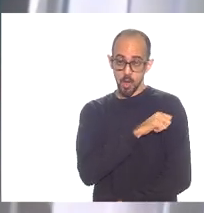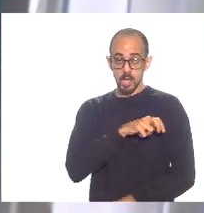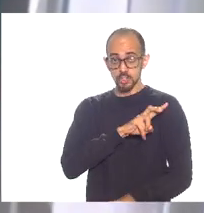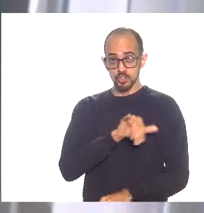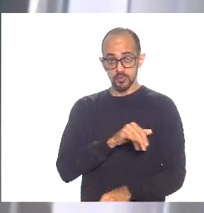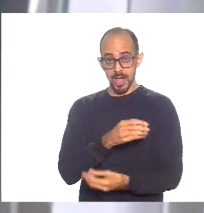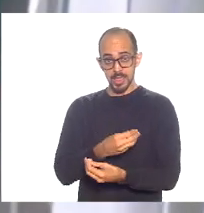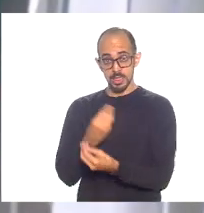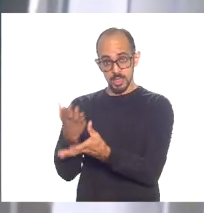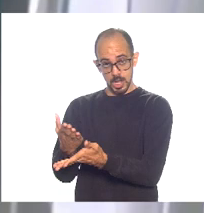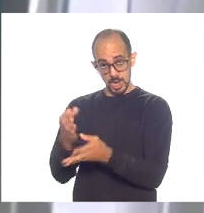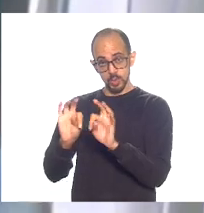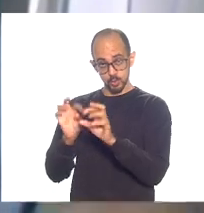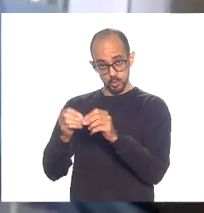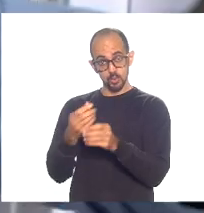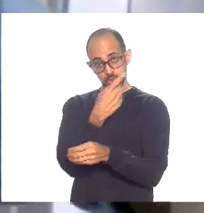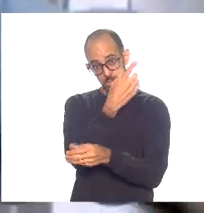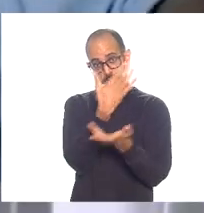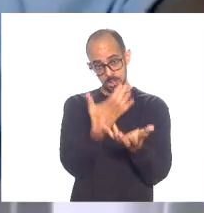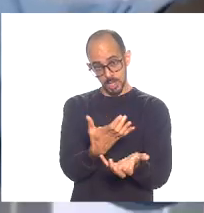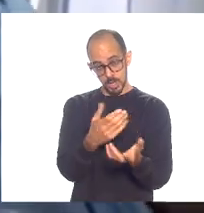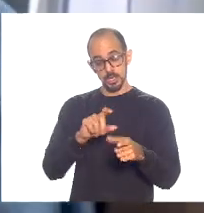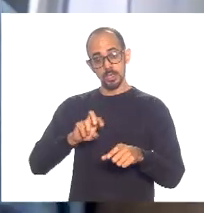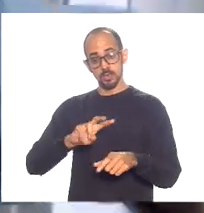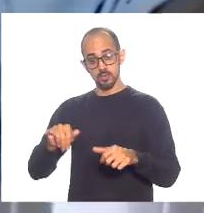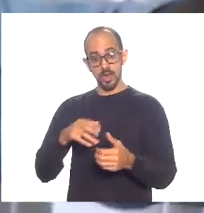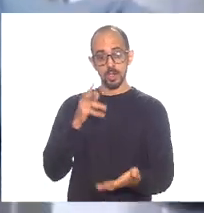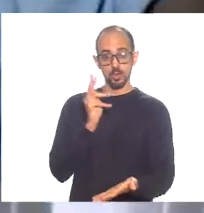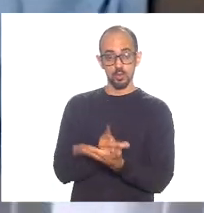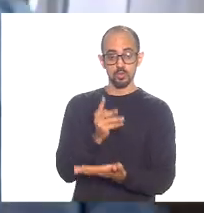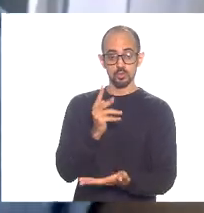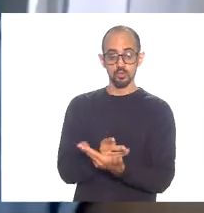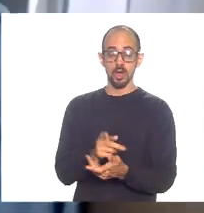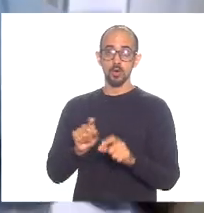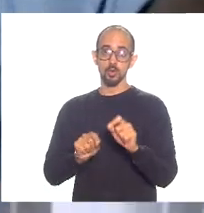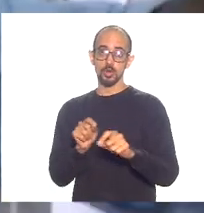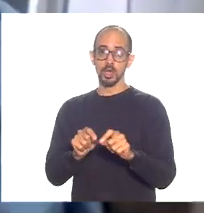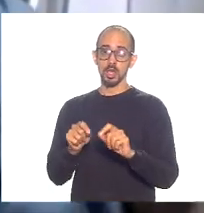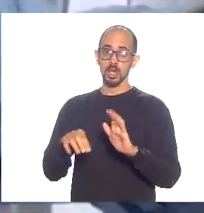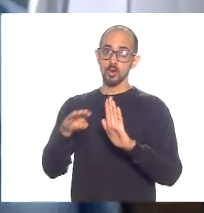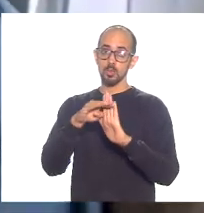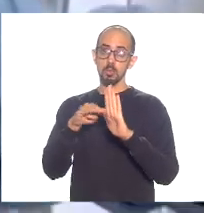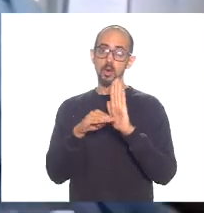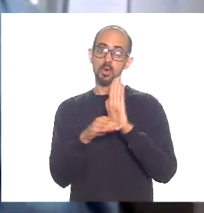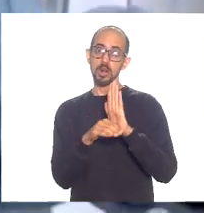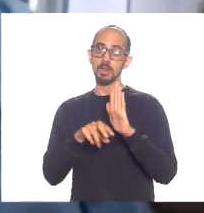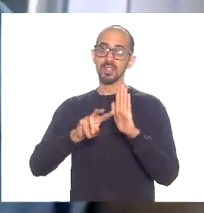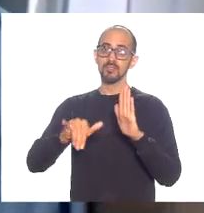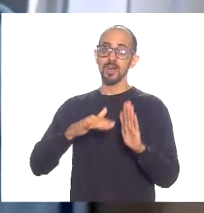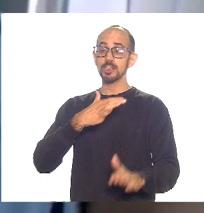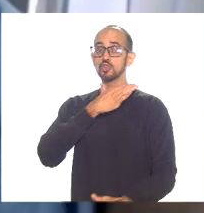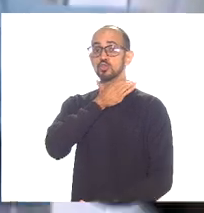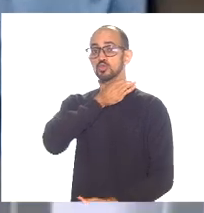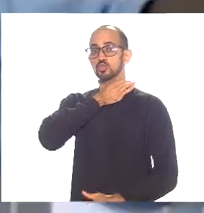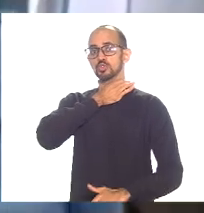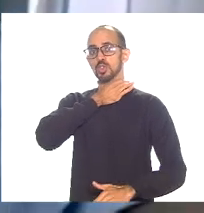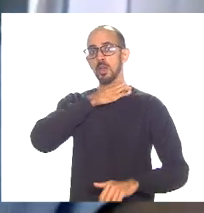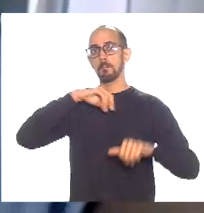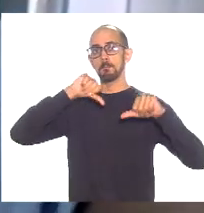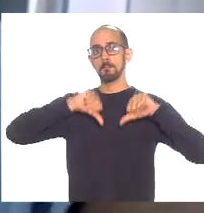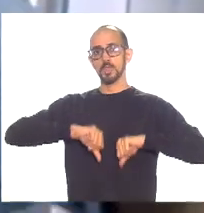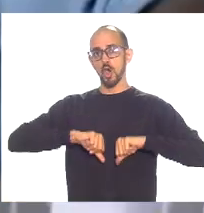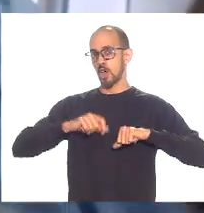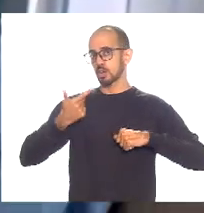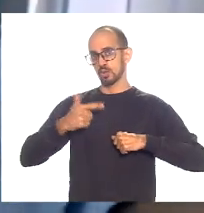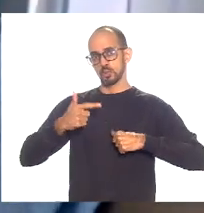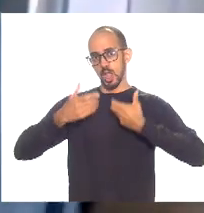querem, inclusive a SEDAI, e vai ficar dentro de um regime que nos sufoca e vai sufocar a máquina pública, né? Sem